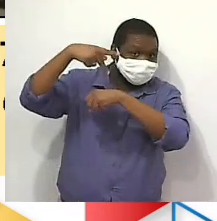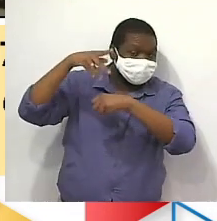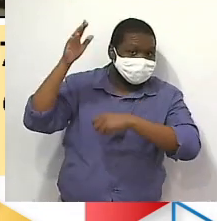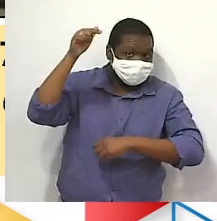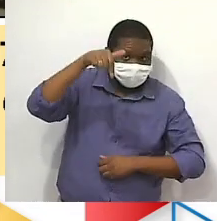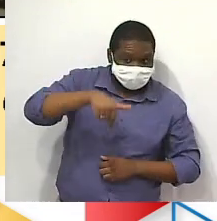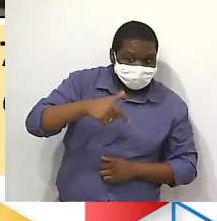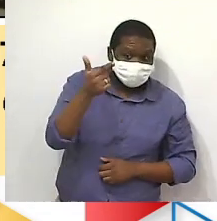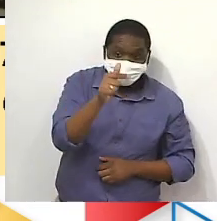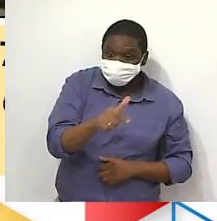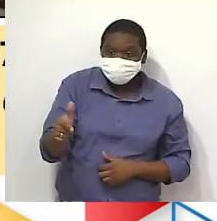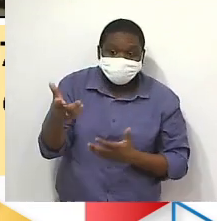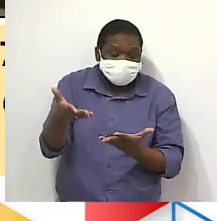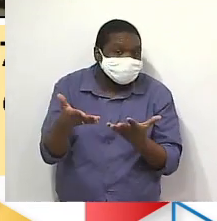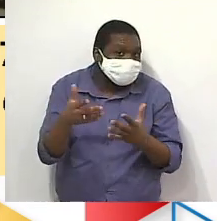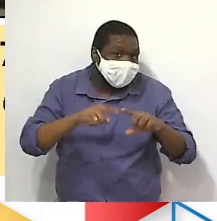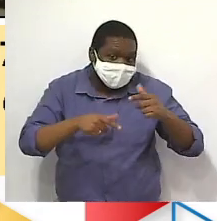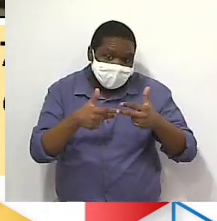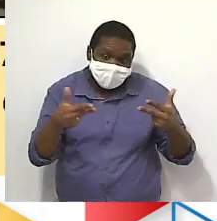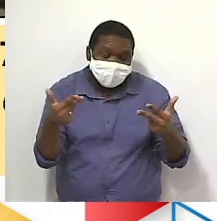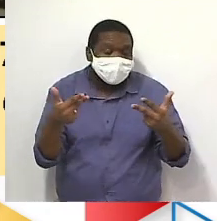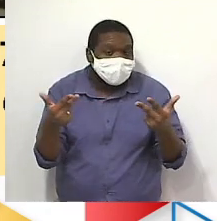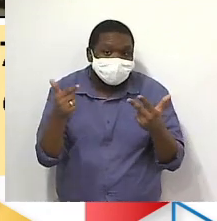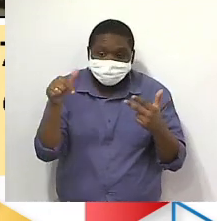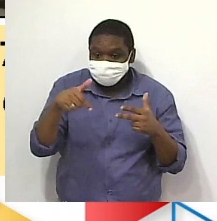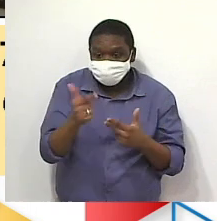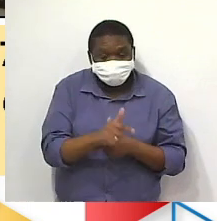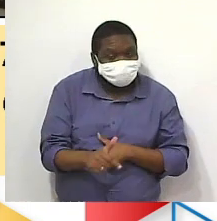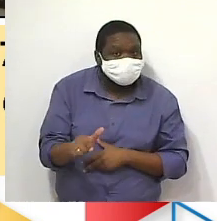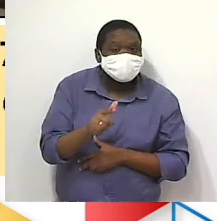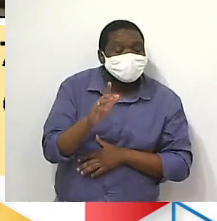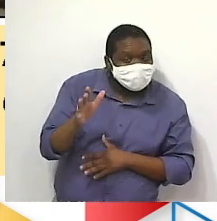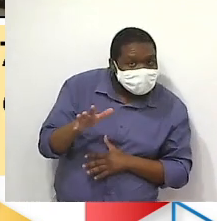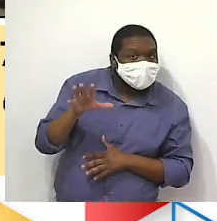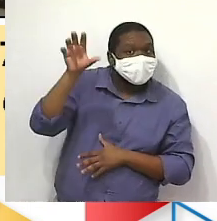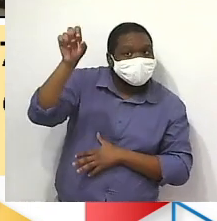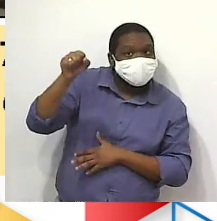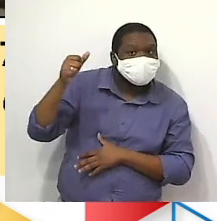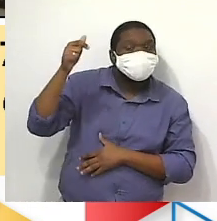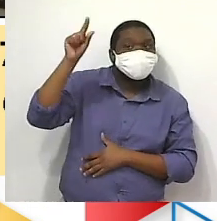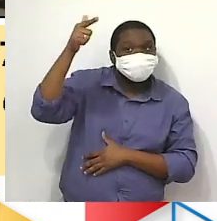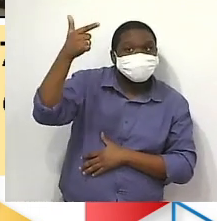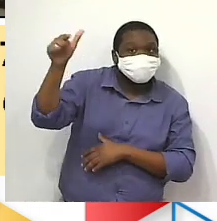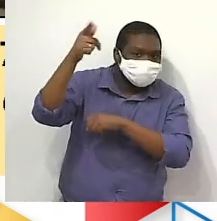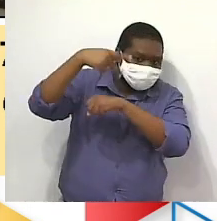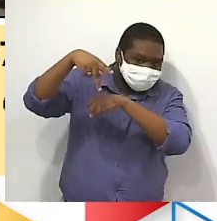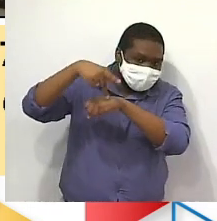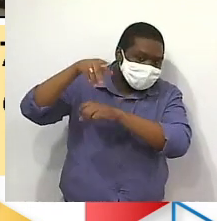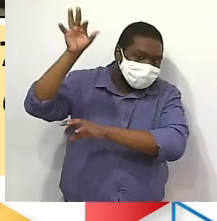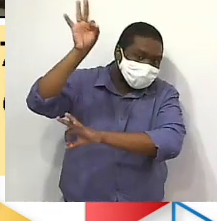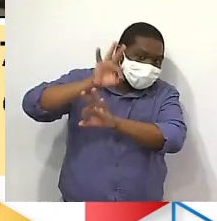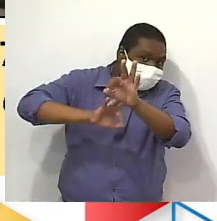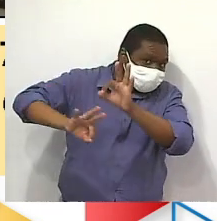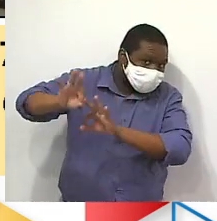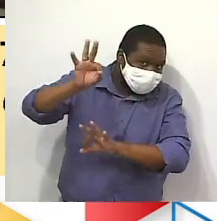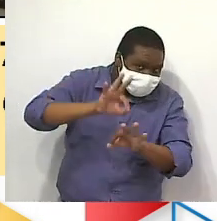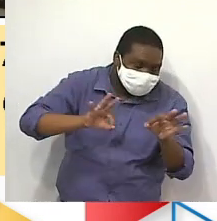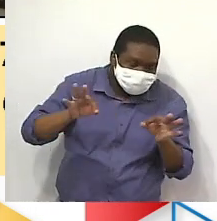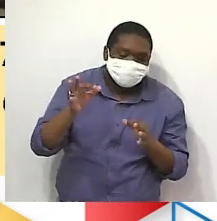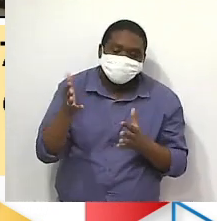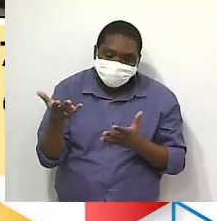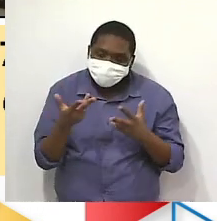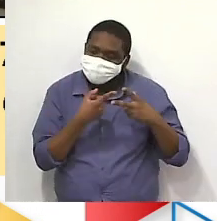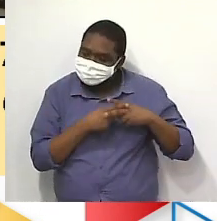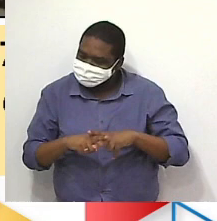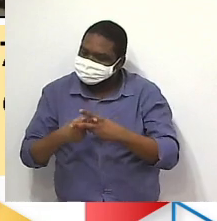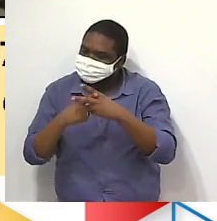tínhamos essa qualidade de metal, e aí eles foram montados do jeito que está aí para você ver. Ah, não parece